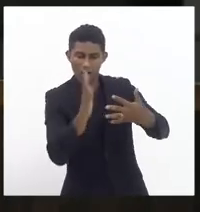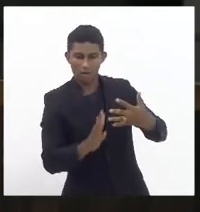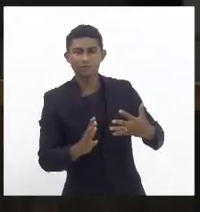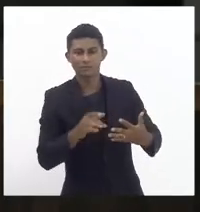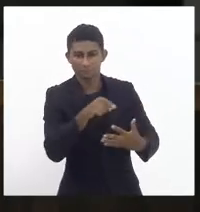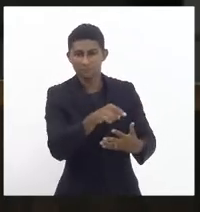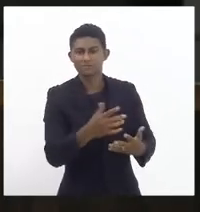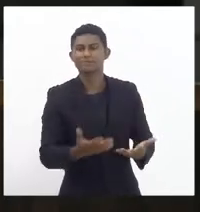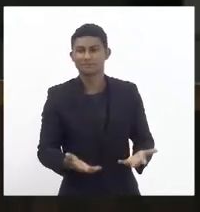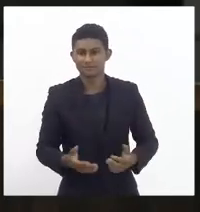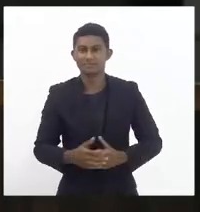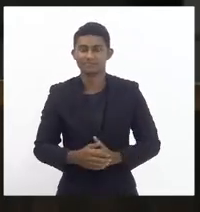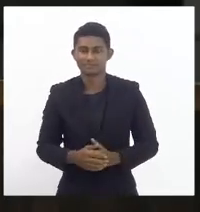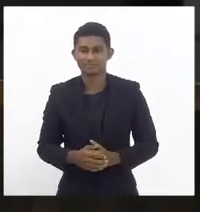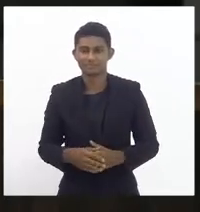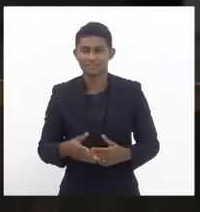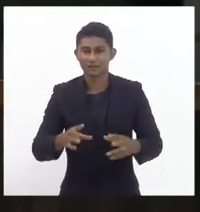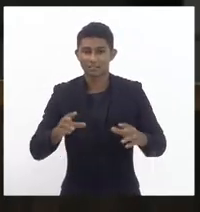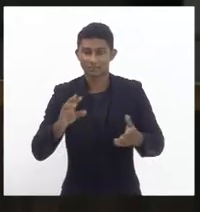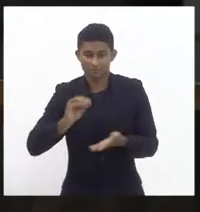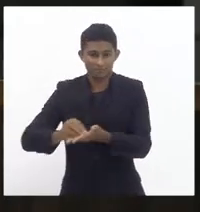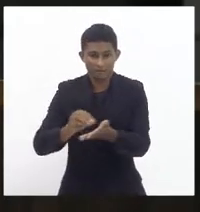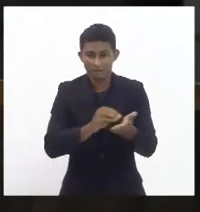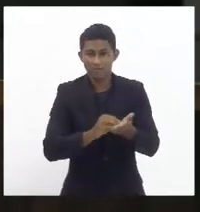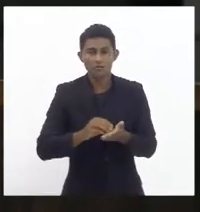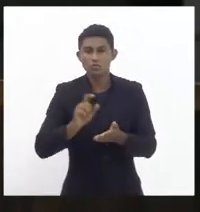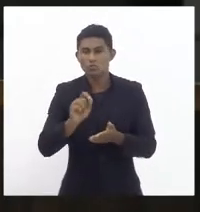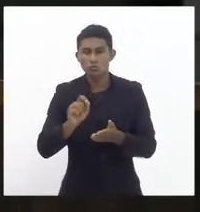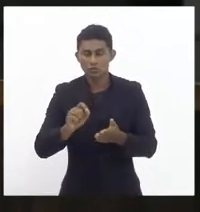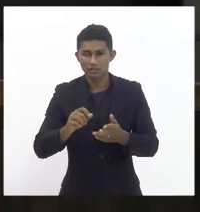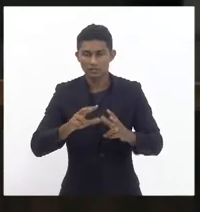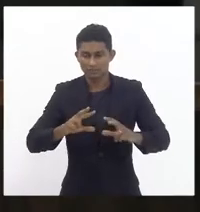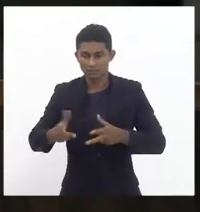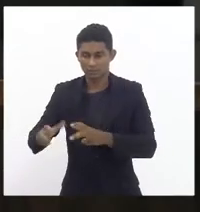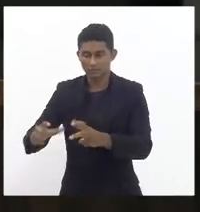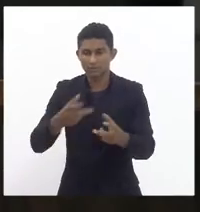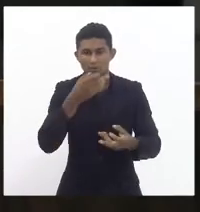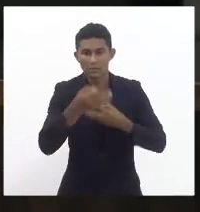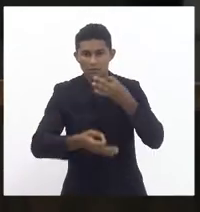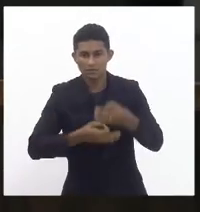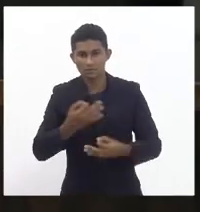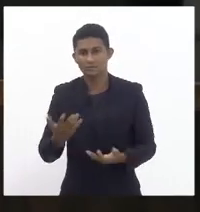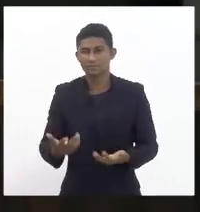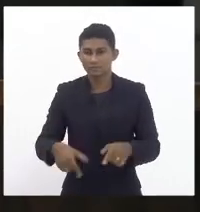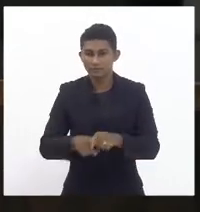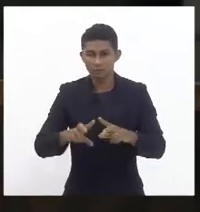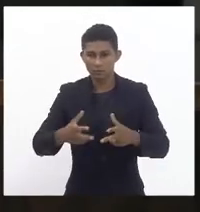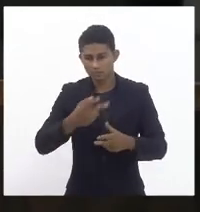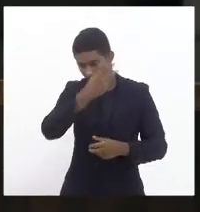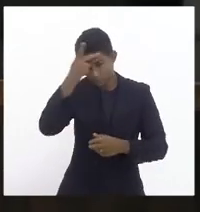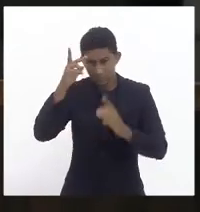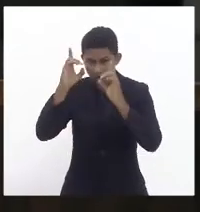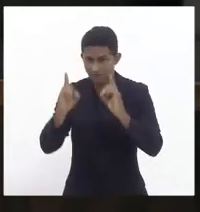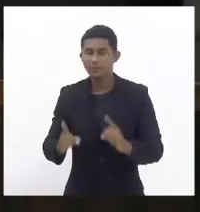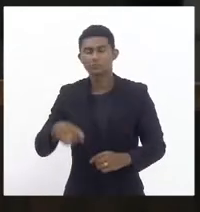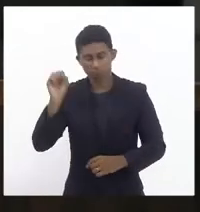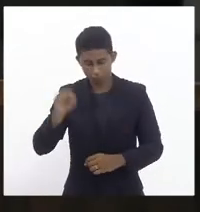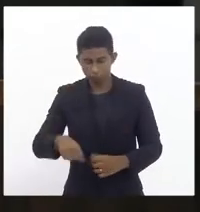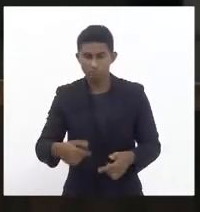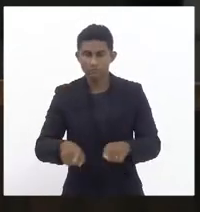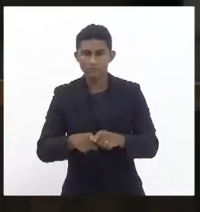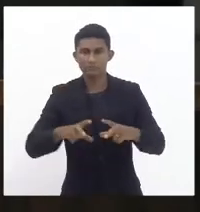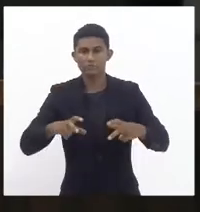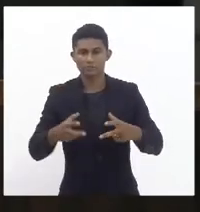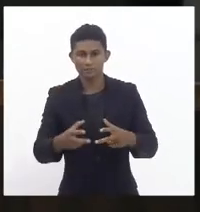pareceres da comissão de concessão desse pela personalidade com emenda à pessoa com deficiência favorável de segurança pública